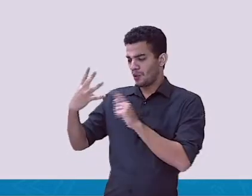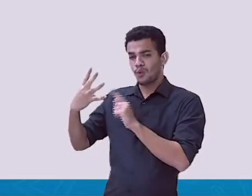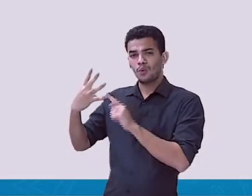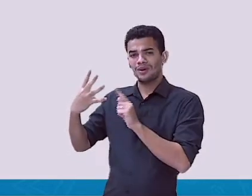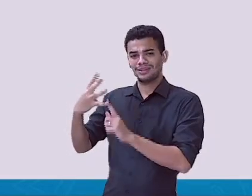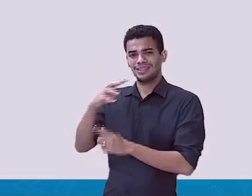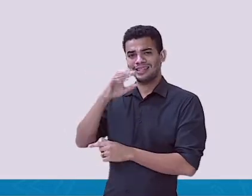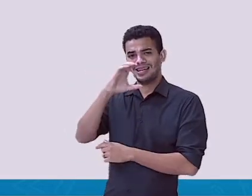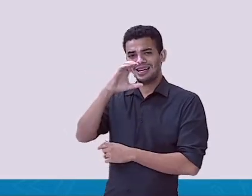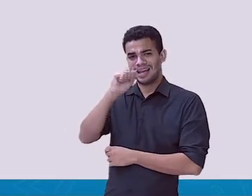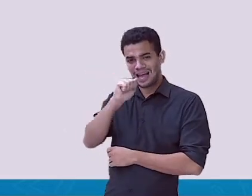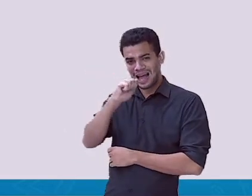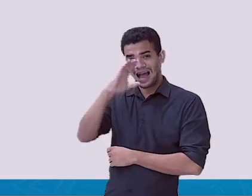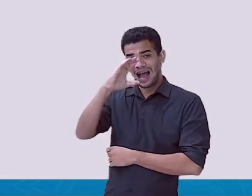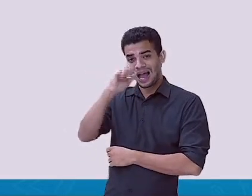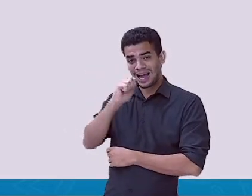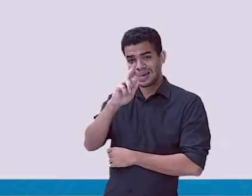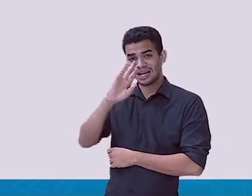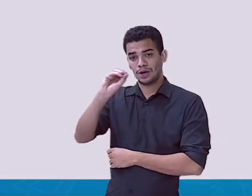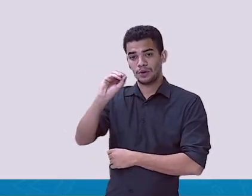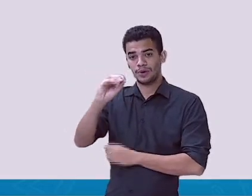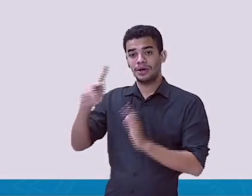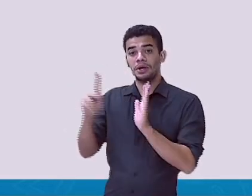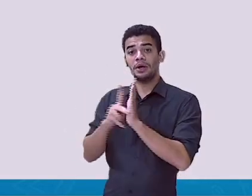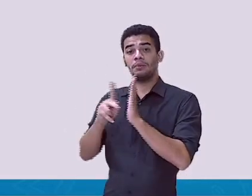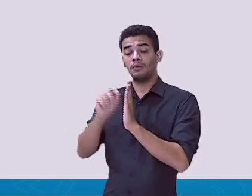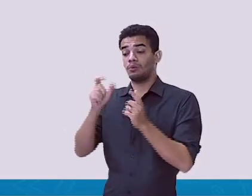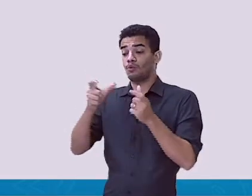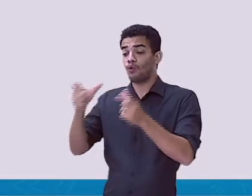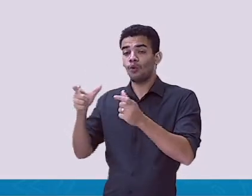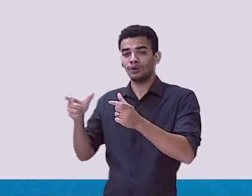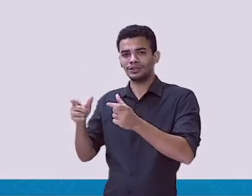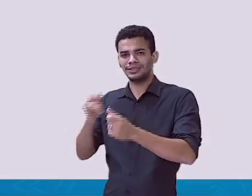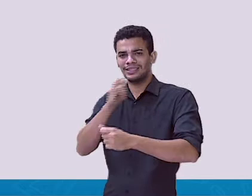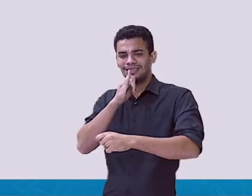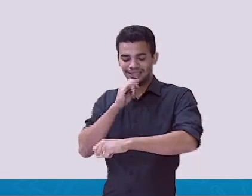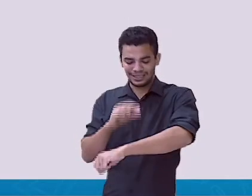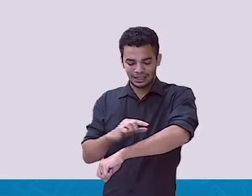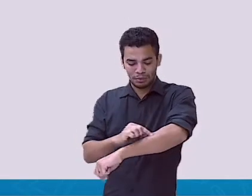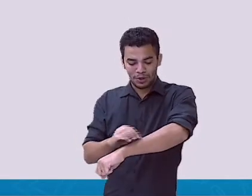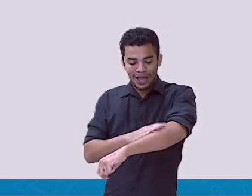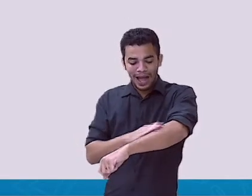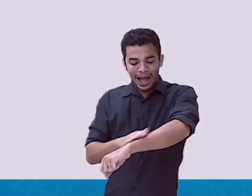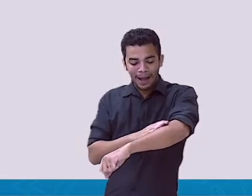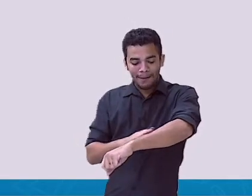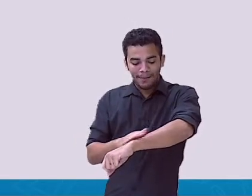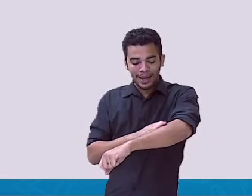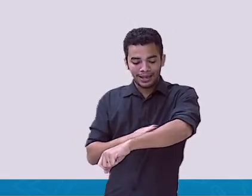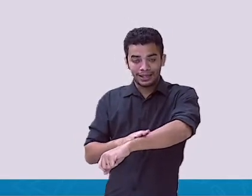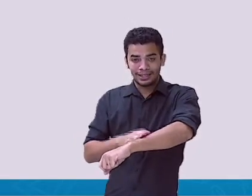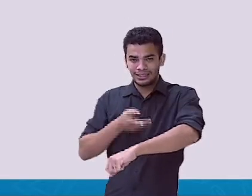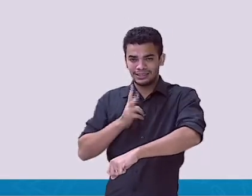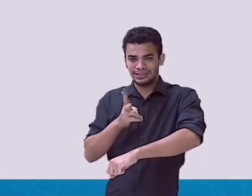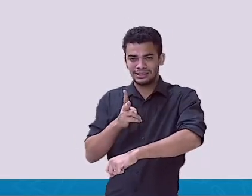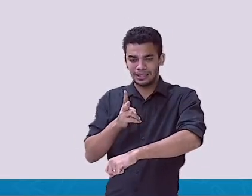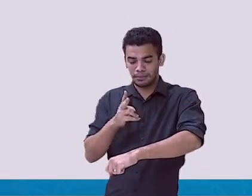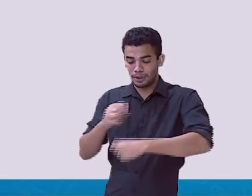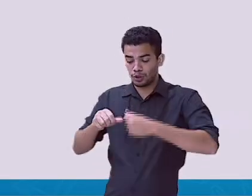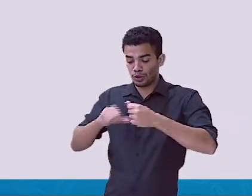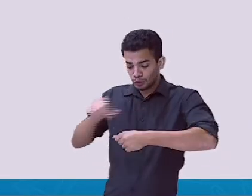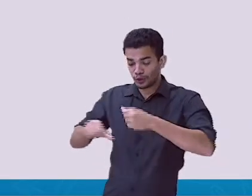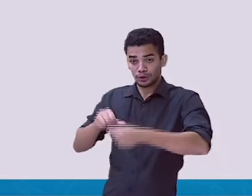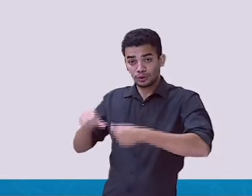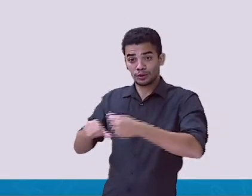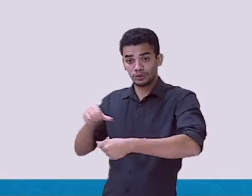veneno de todo dia. Por quê? Porque vocês, quando estão lá na casa de vocês tranquilos, às vezes deitam no sofá e